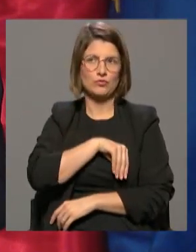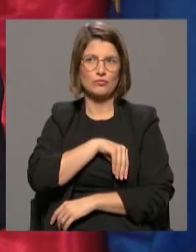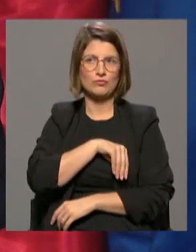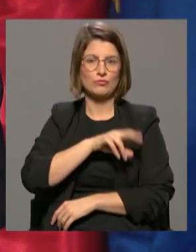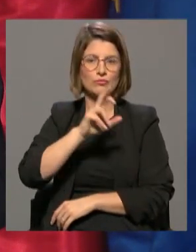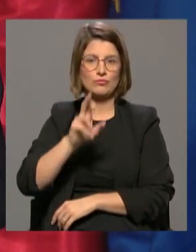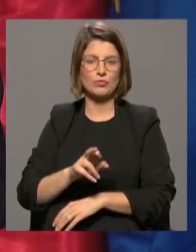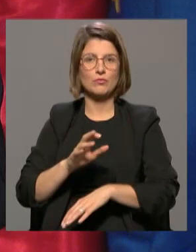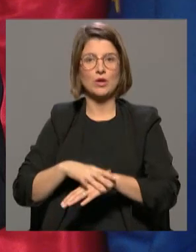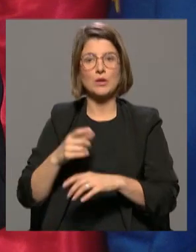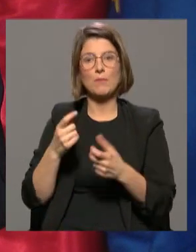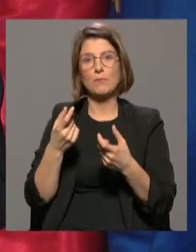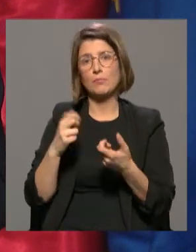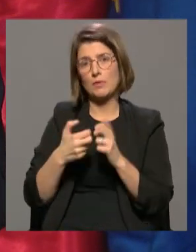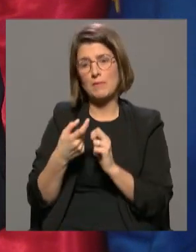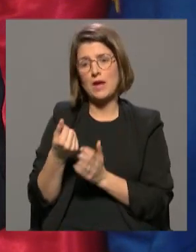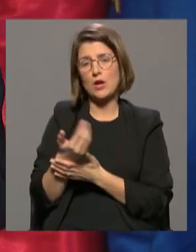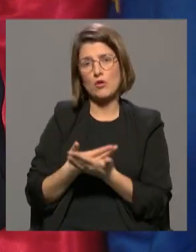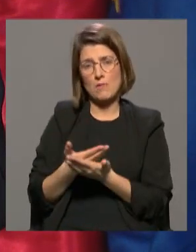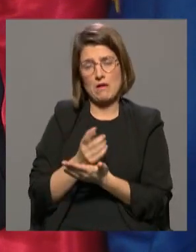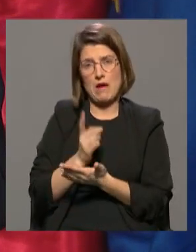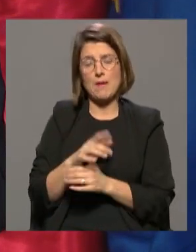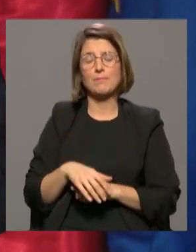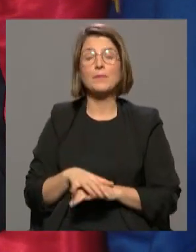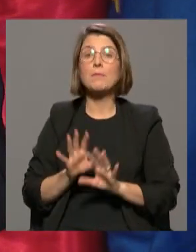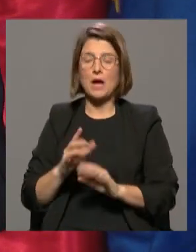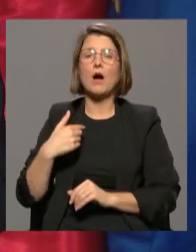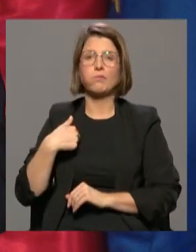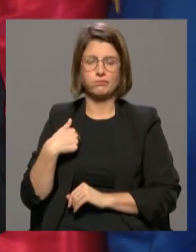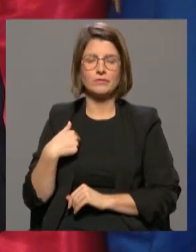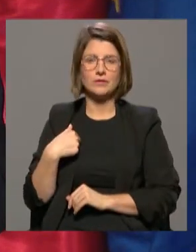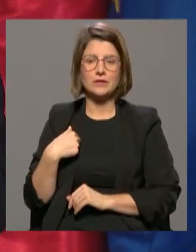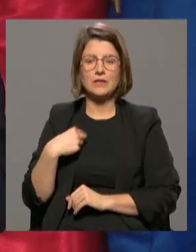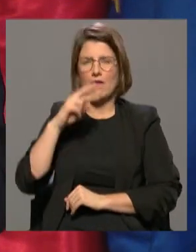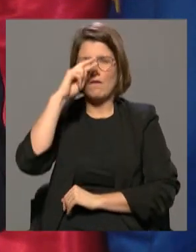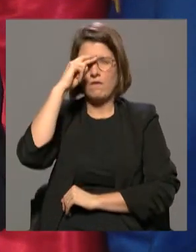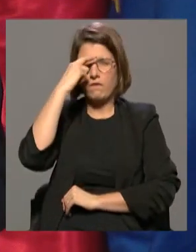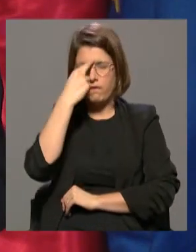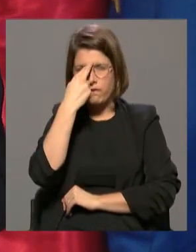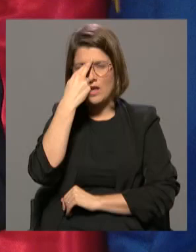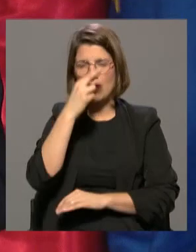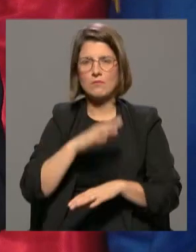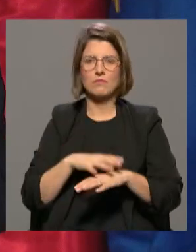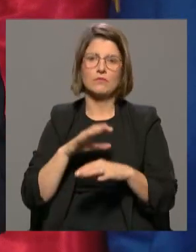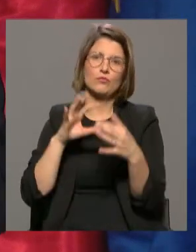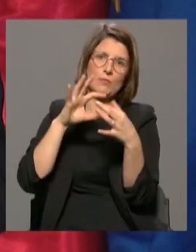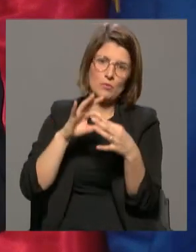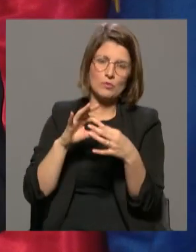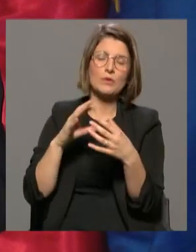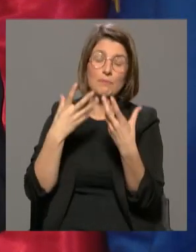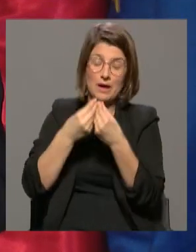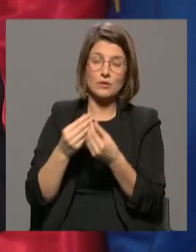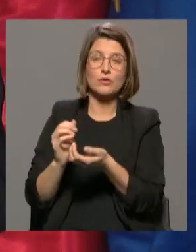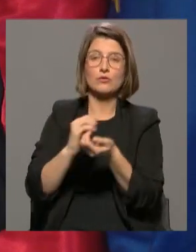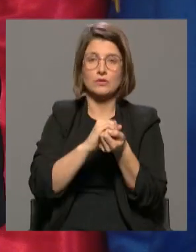com a crise econômica sabemos no entanto que a resiliência associada à solidariedade é